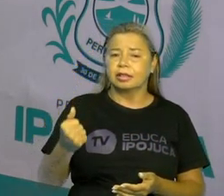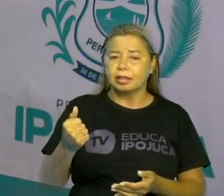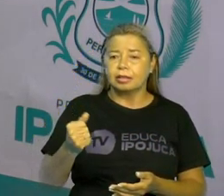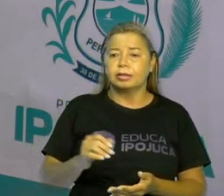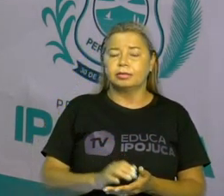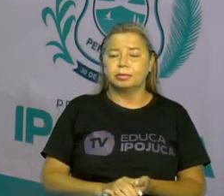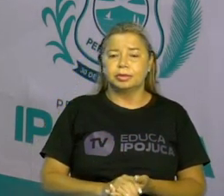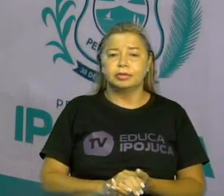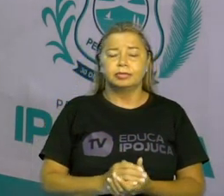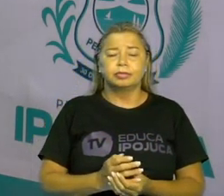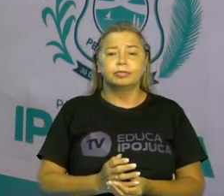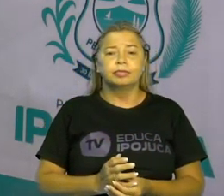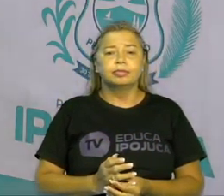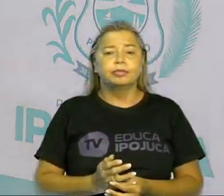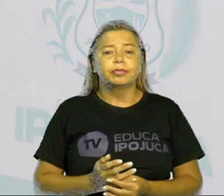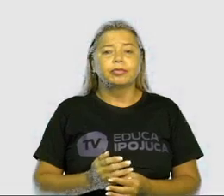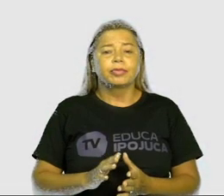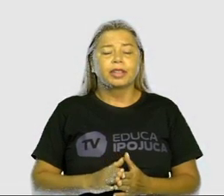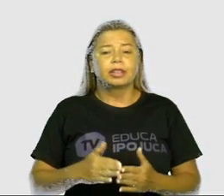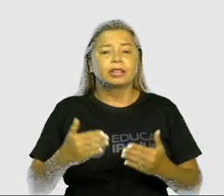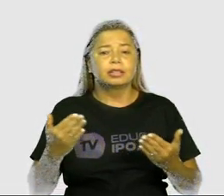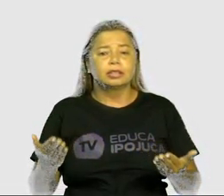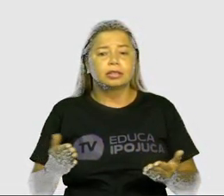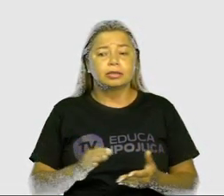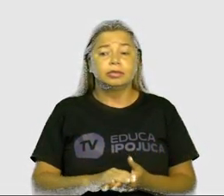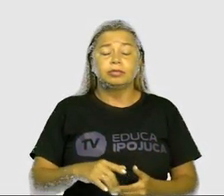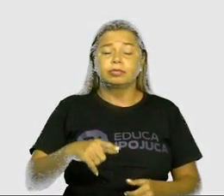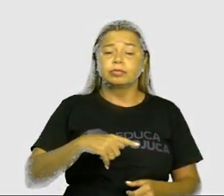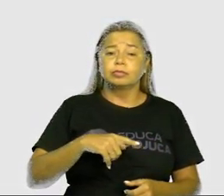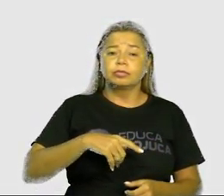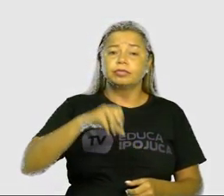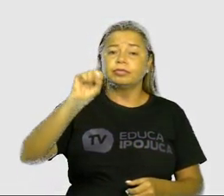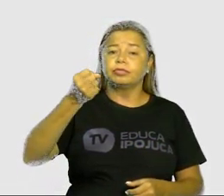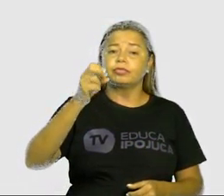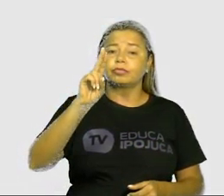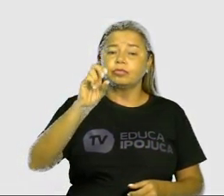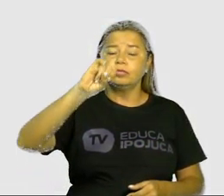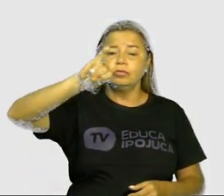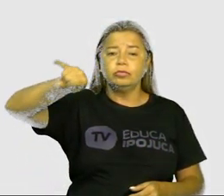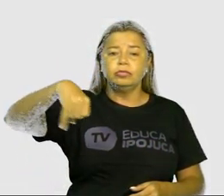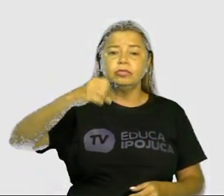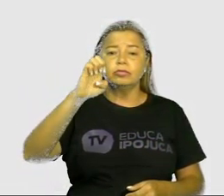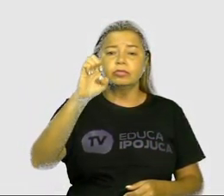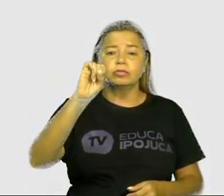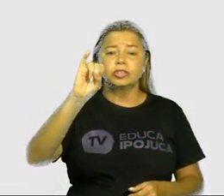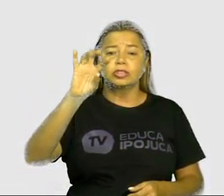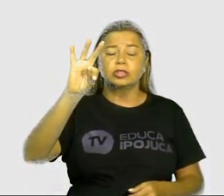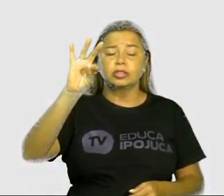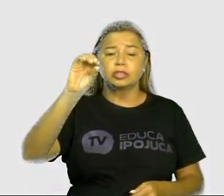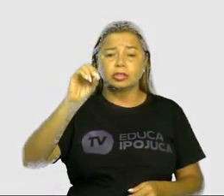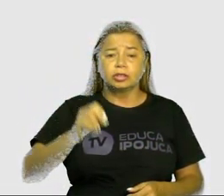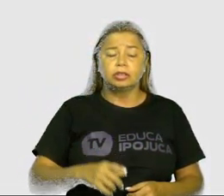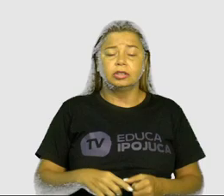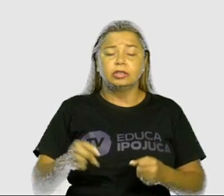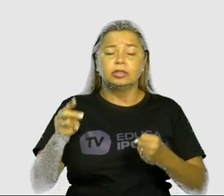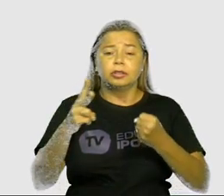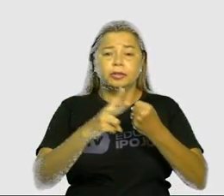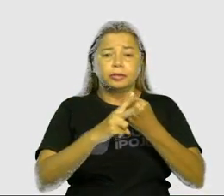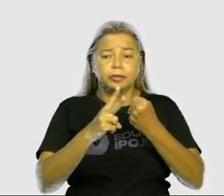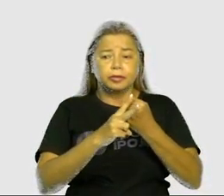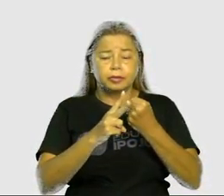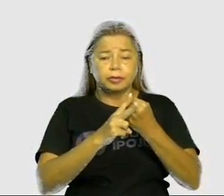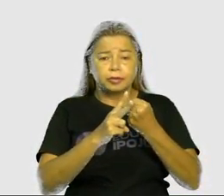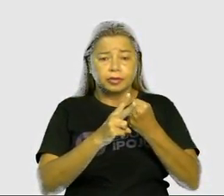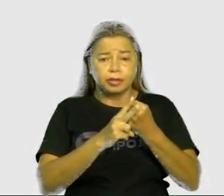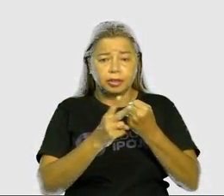não é isso? Então, nós temos aqui ó, o sujeito mais o verbo to be, mais a partícula de